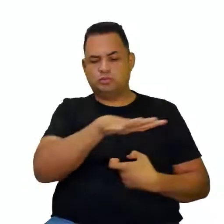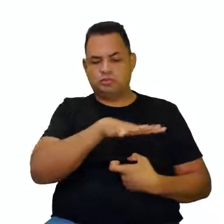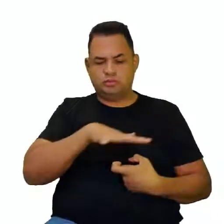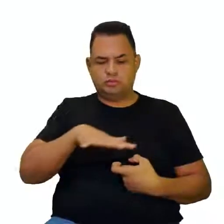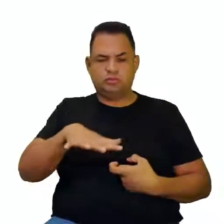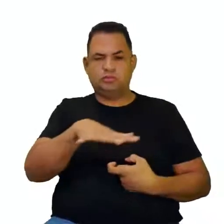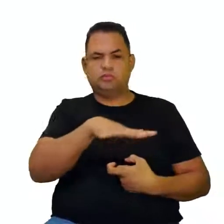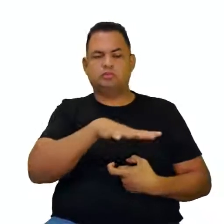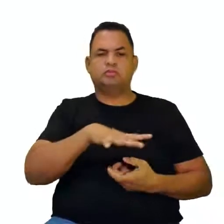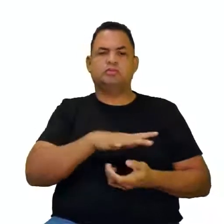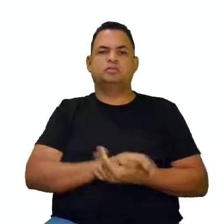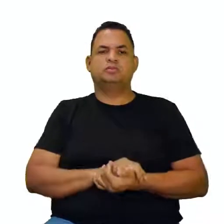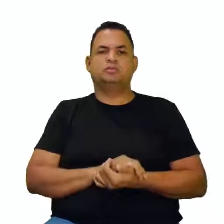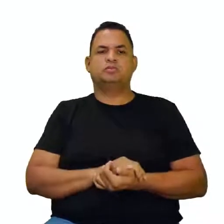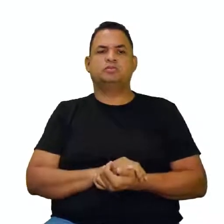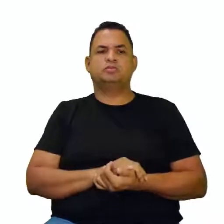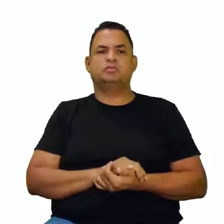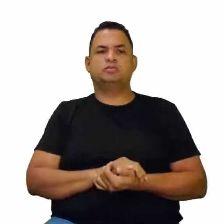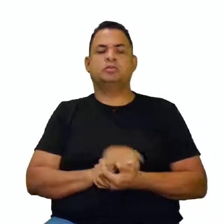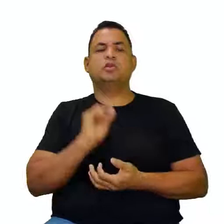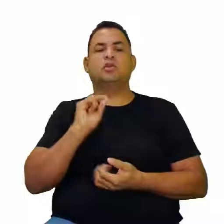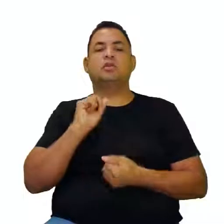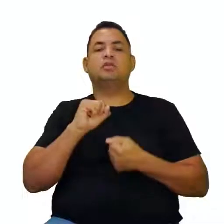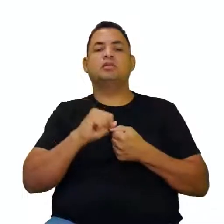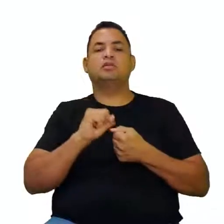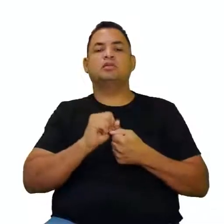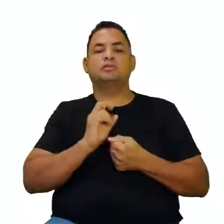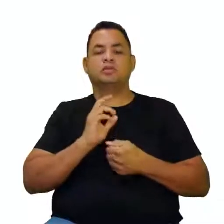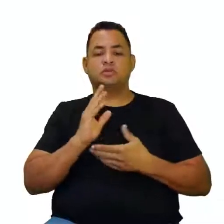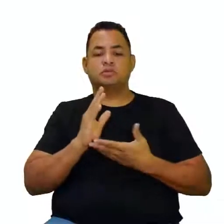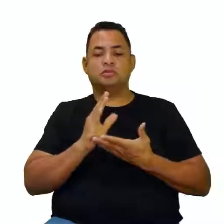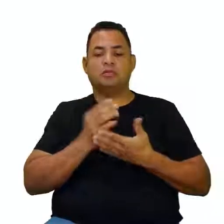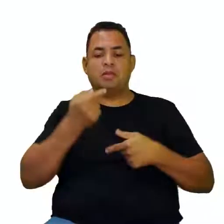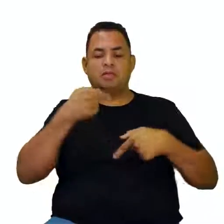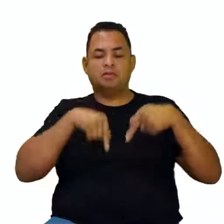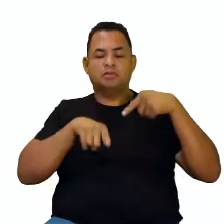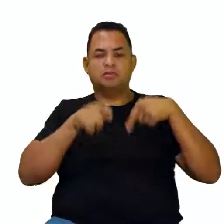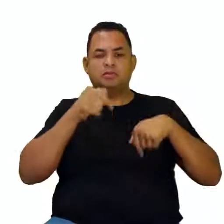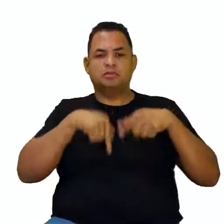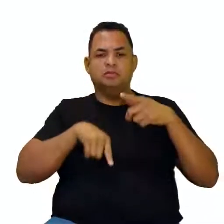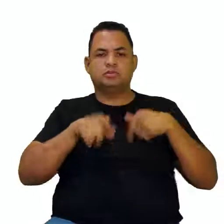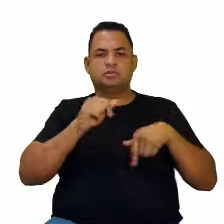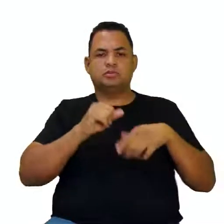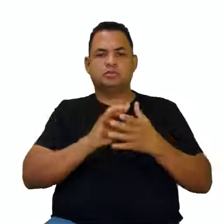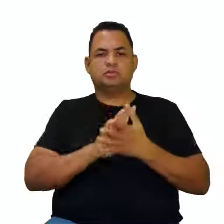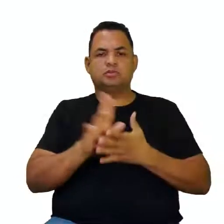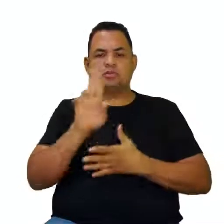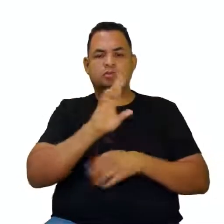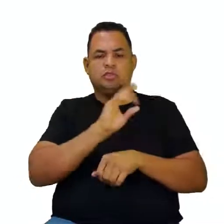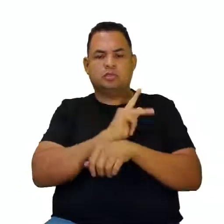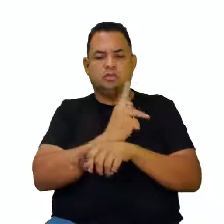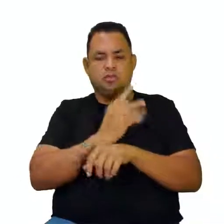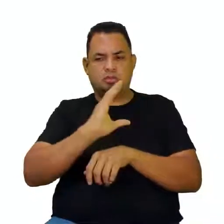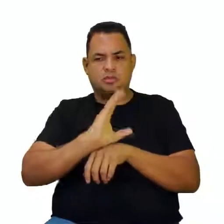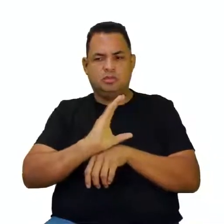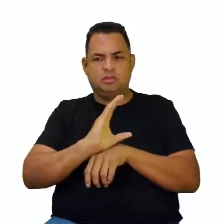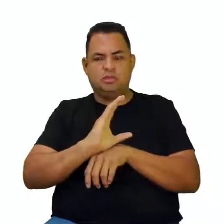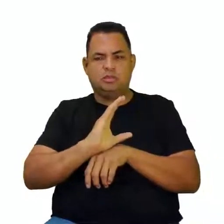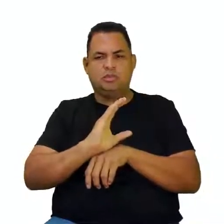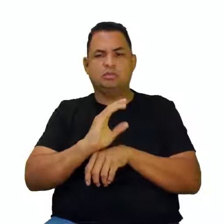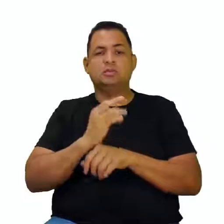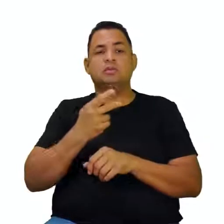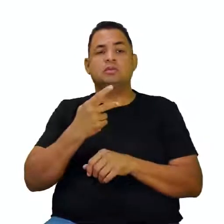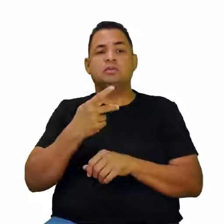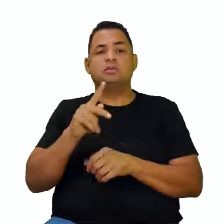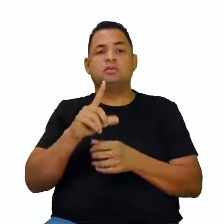elas se desenvolvem, e o que elas fazem durante o metabolismo delas, que é usar os hidrocarbonetos